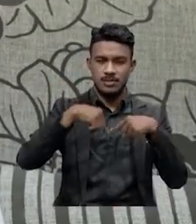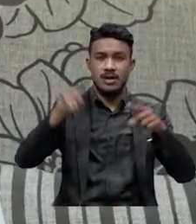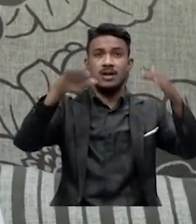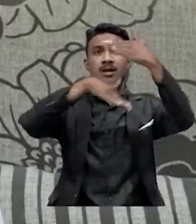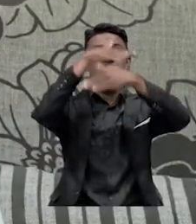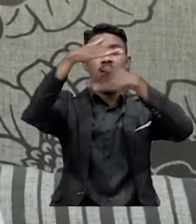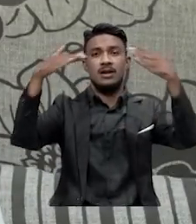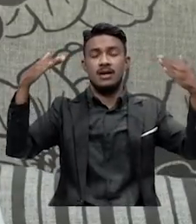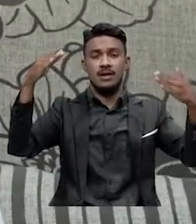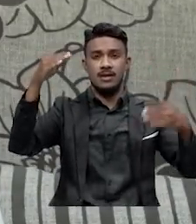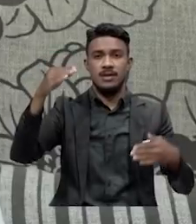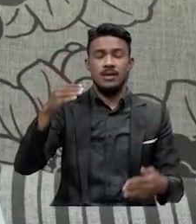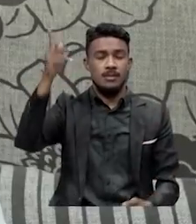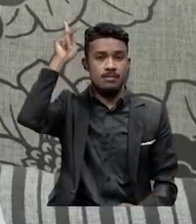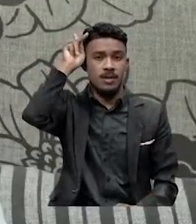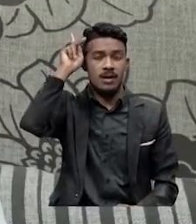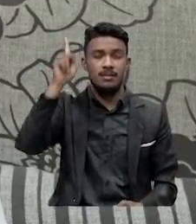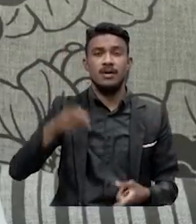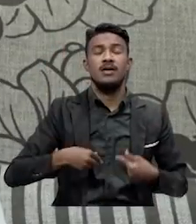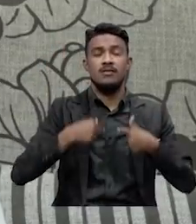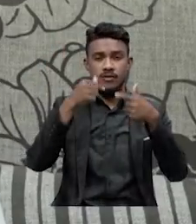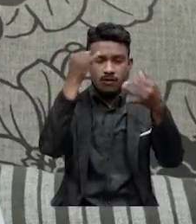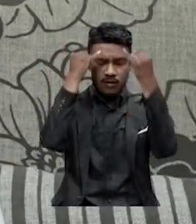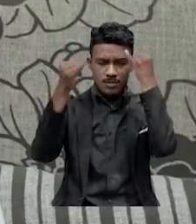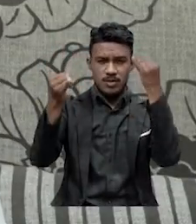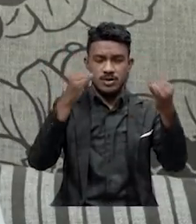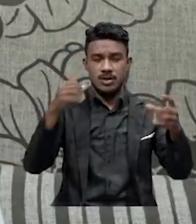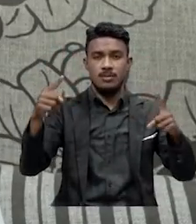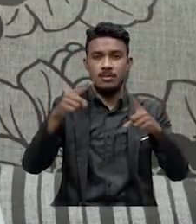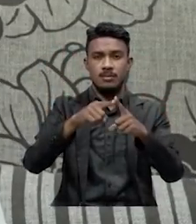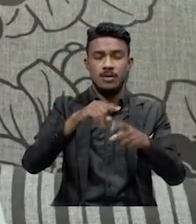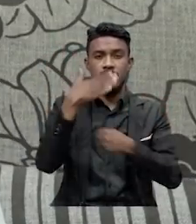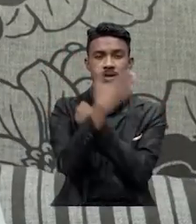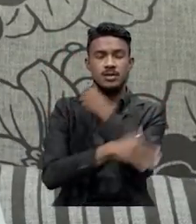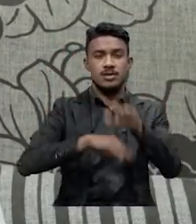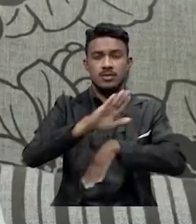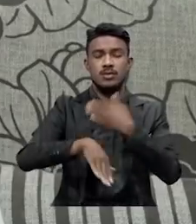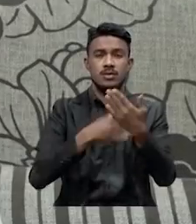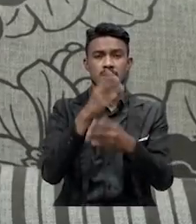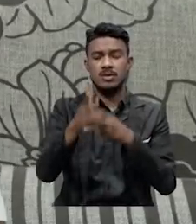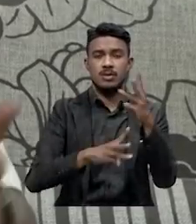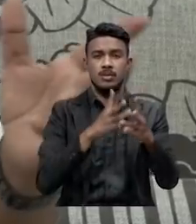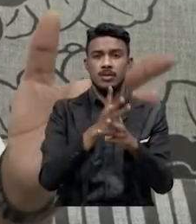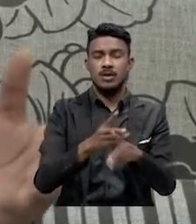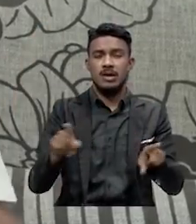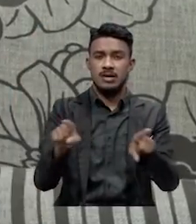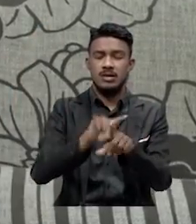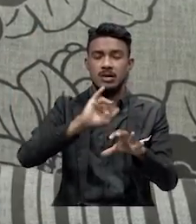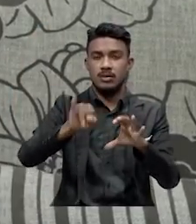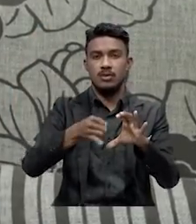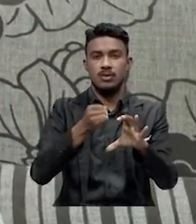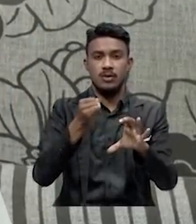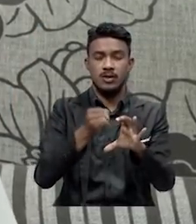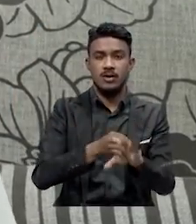papa anuncia ba mundo toma inclui ita nina Dom Virgilio ba foti ba cardeal. Ni bale cardeal, ma